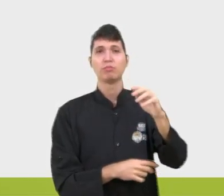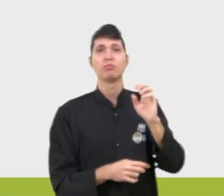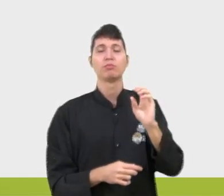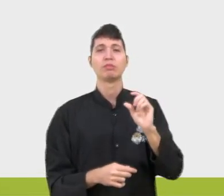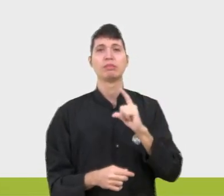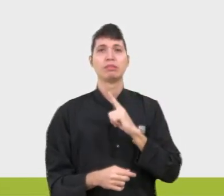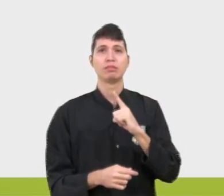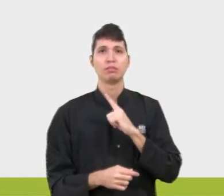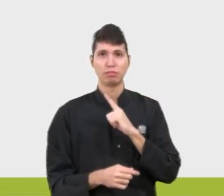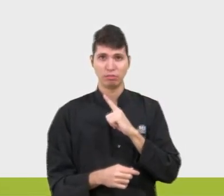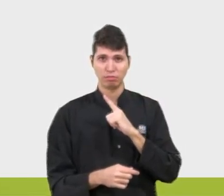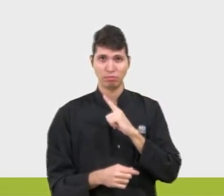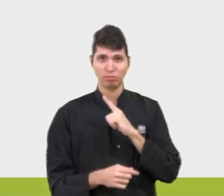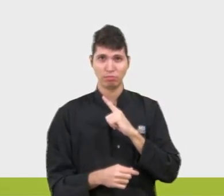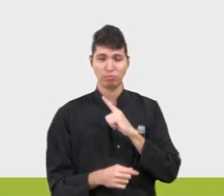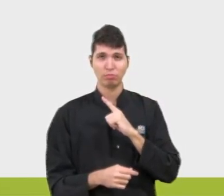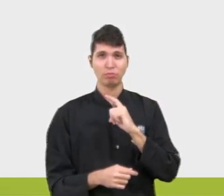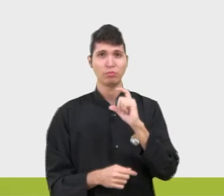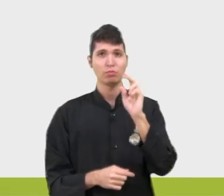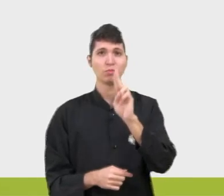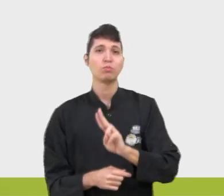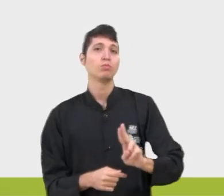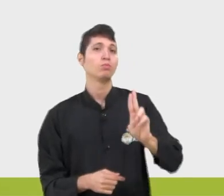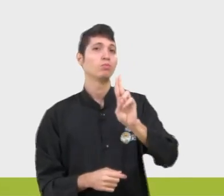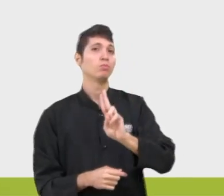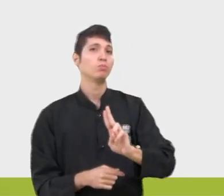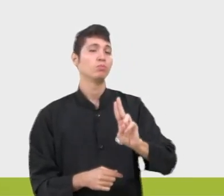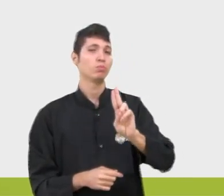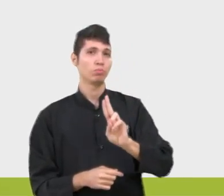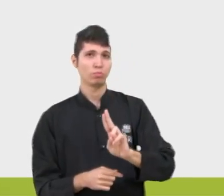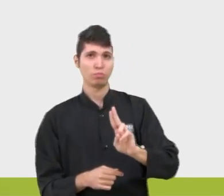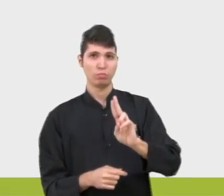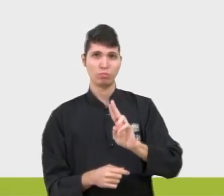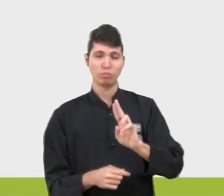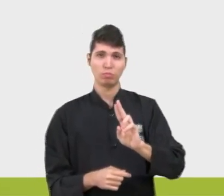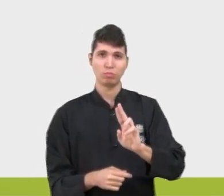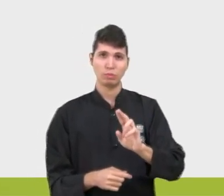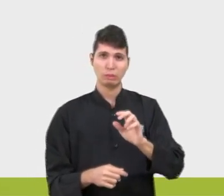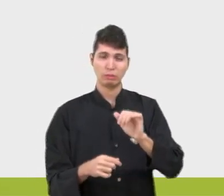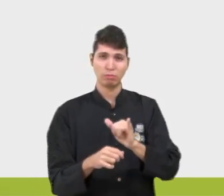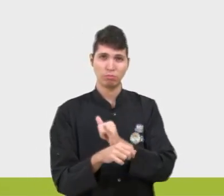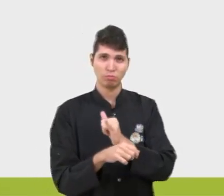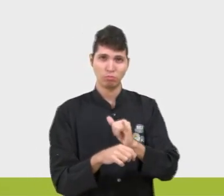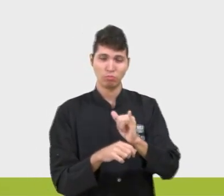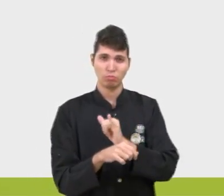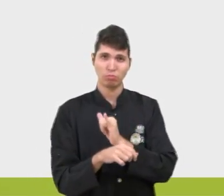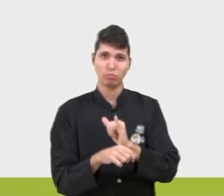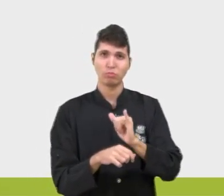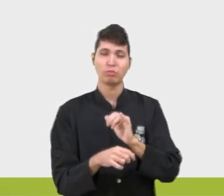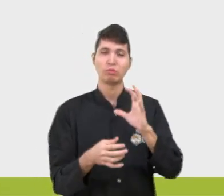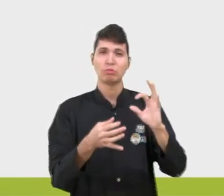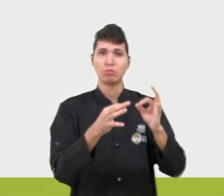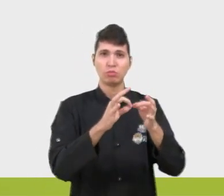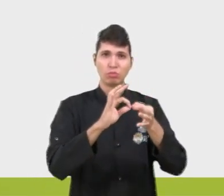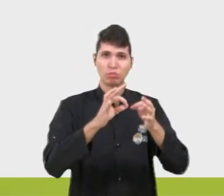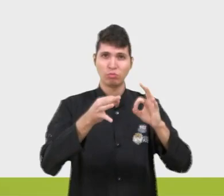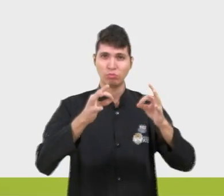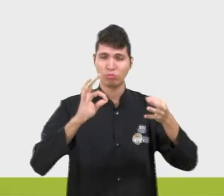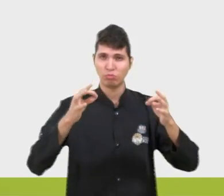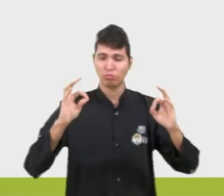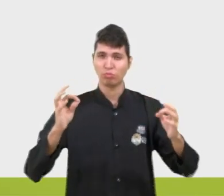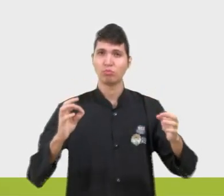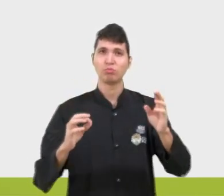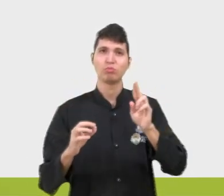presença expressiva, utiliza muitos recursos coesivos, tanto entre